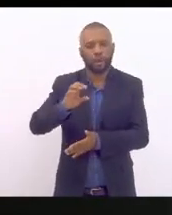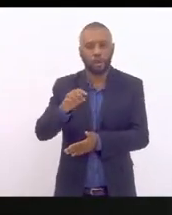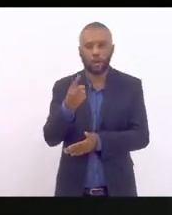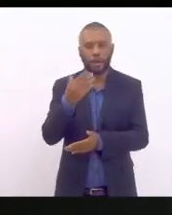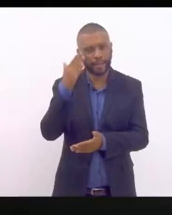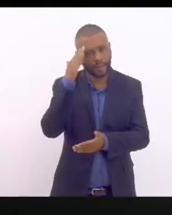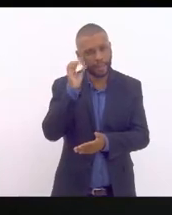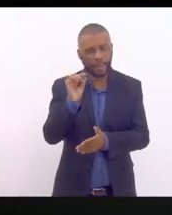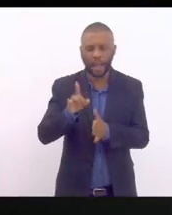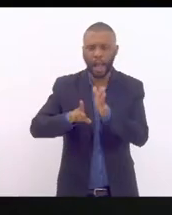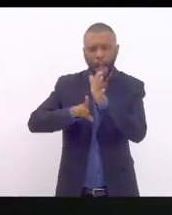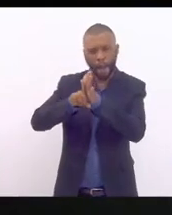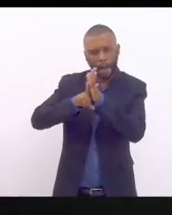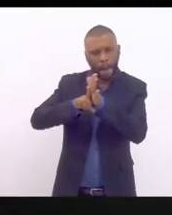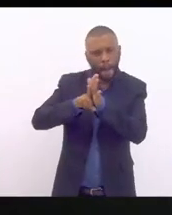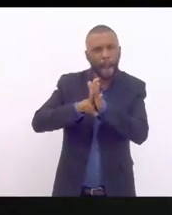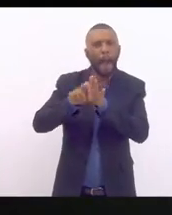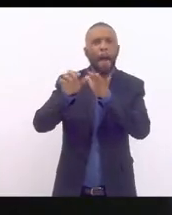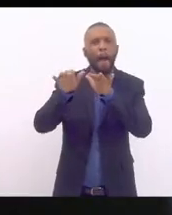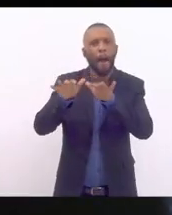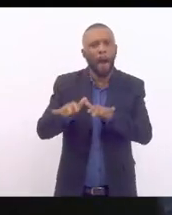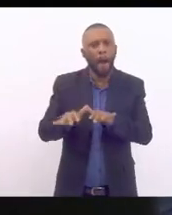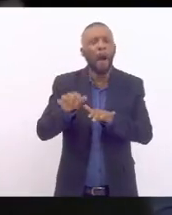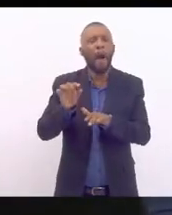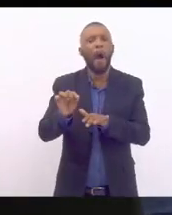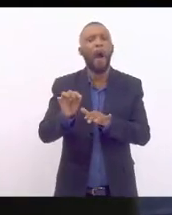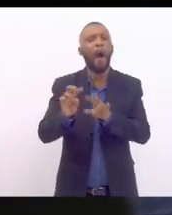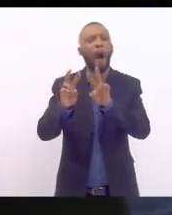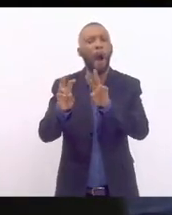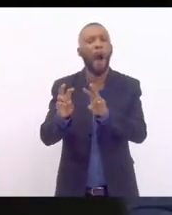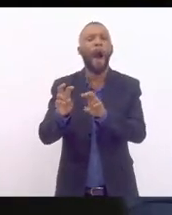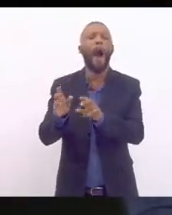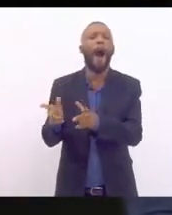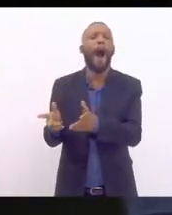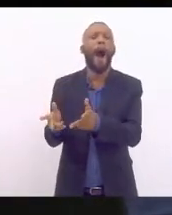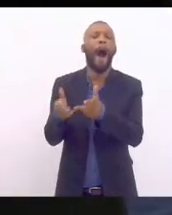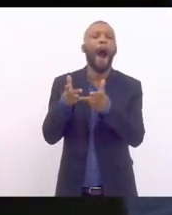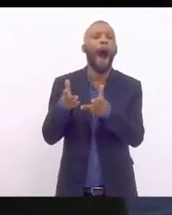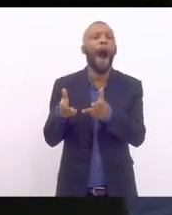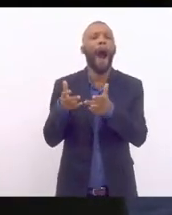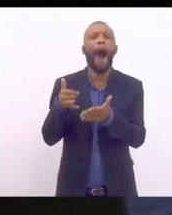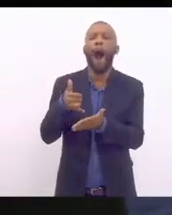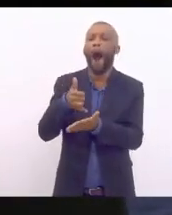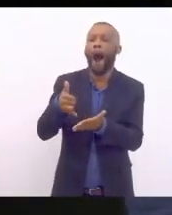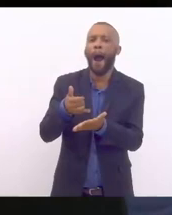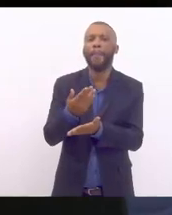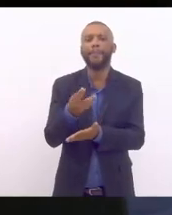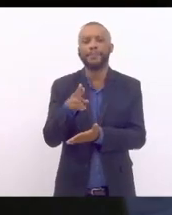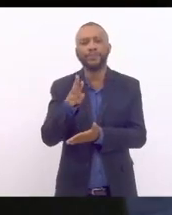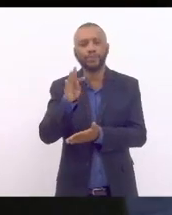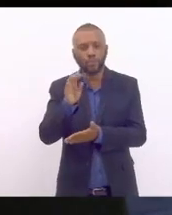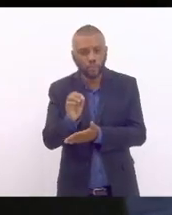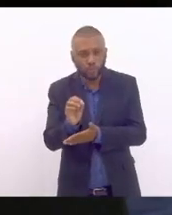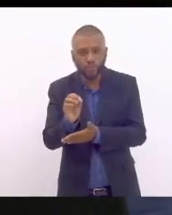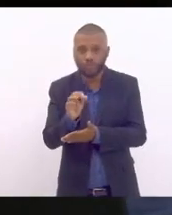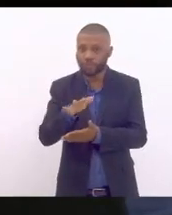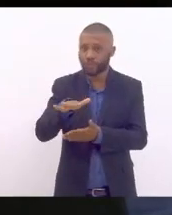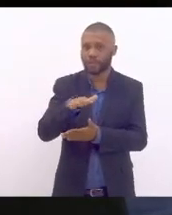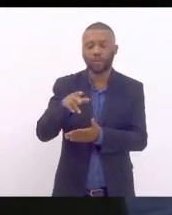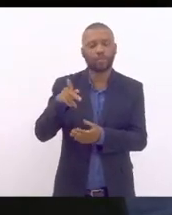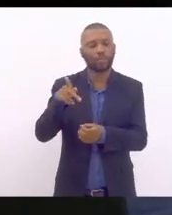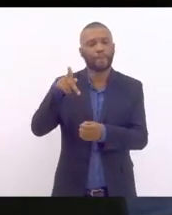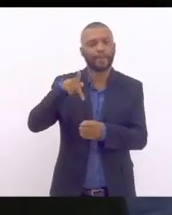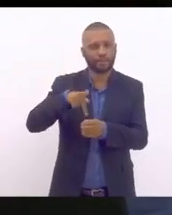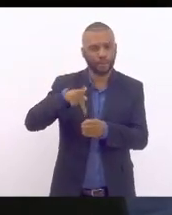a gente tem que desenvolver pesquisa é em relação a extração de óleo bruto da cadeia do petróleo